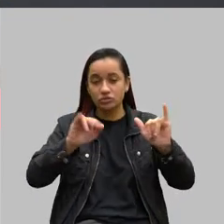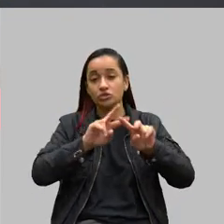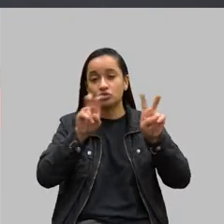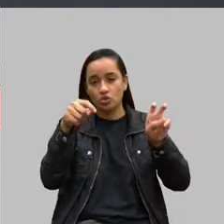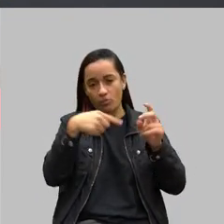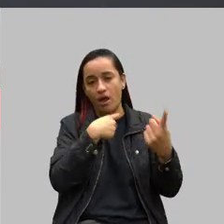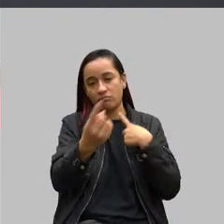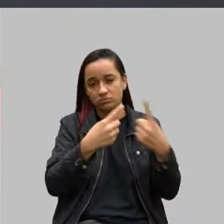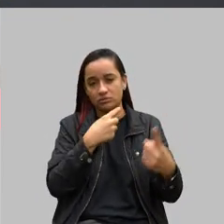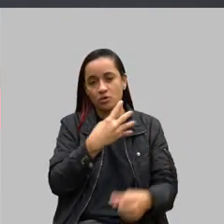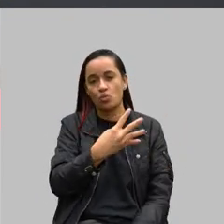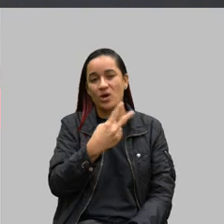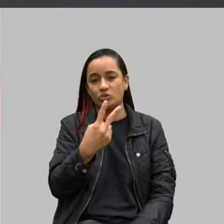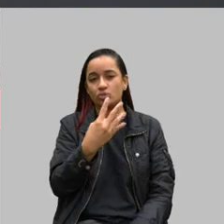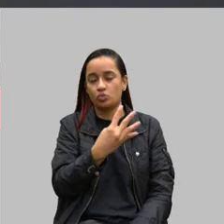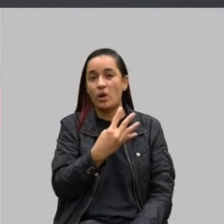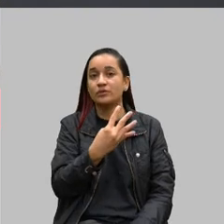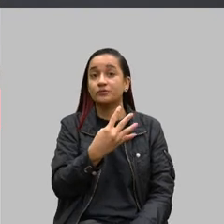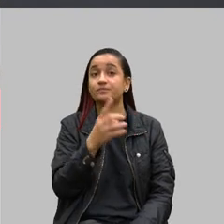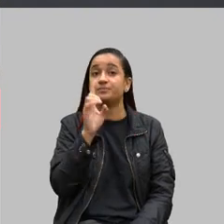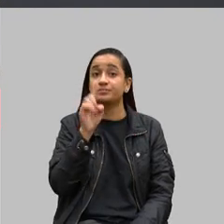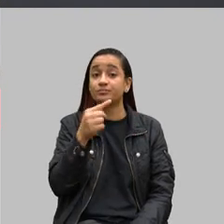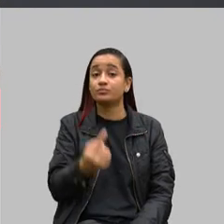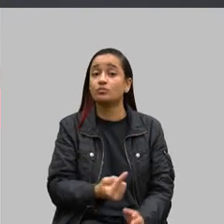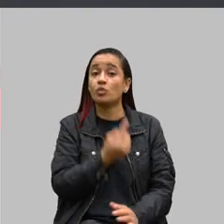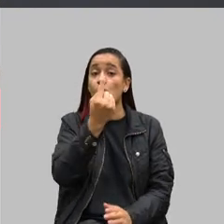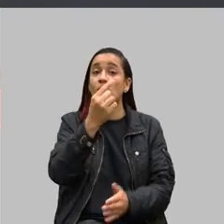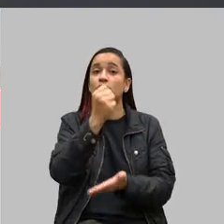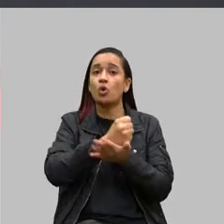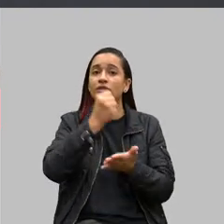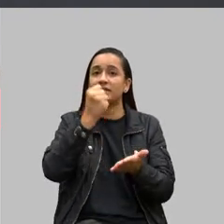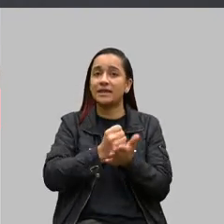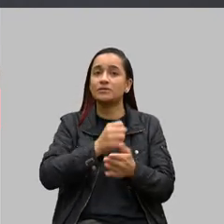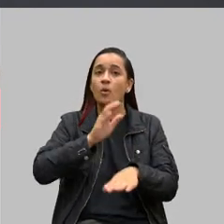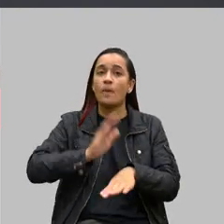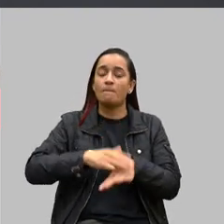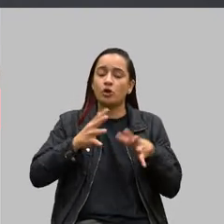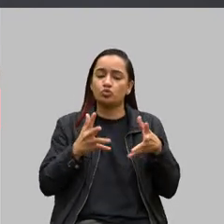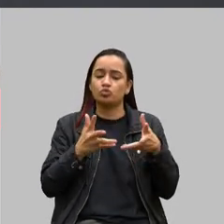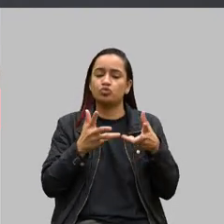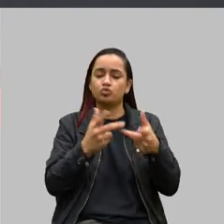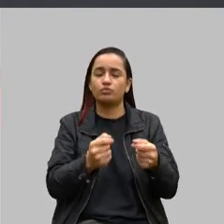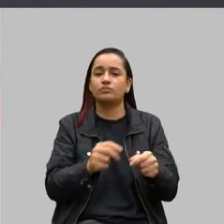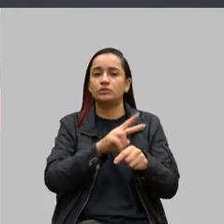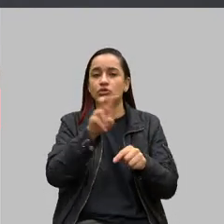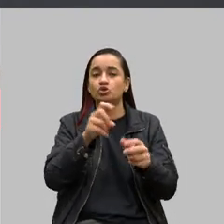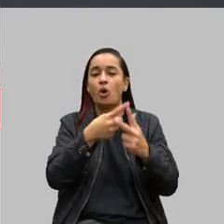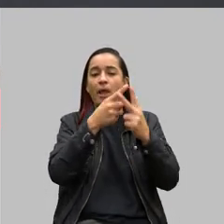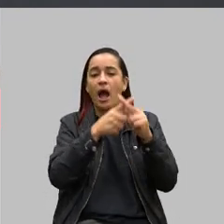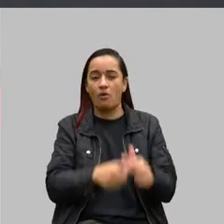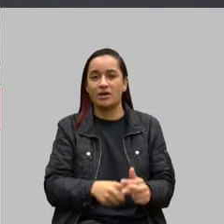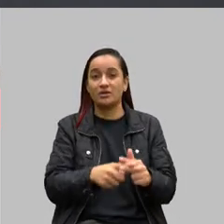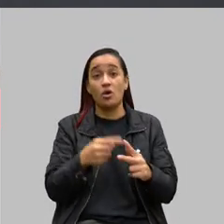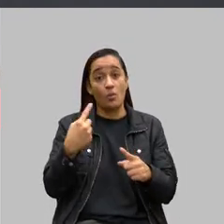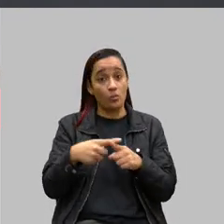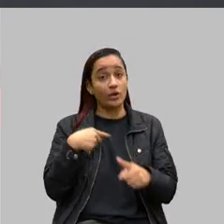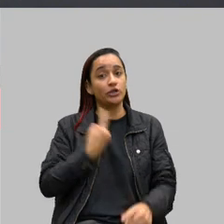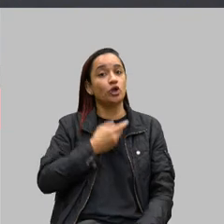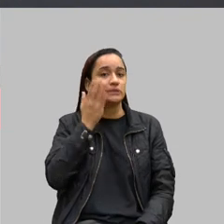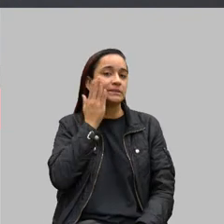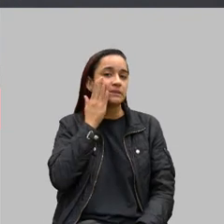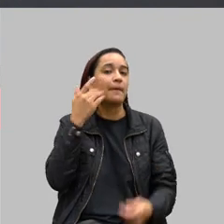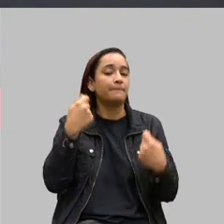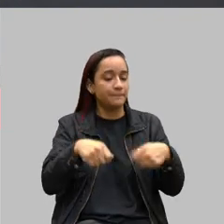eh um dos né uma das contratações mais robustas em termos de recuperação funcional que a gente sabe que a 424 precisa né né